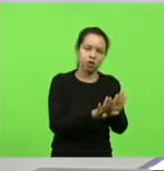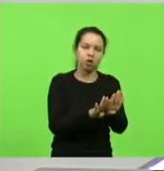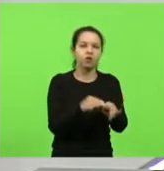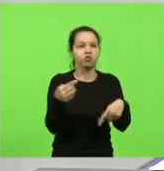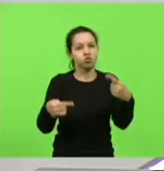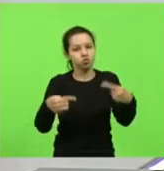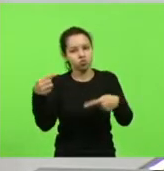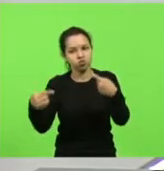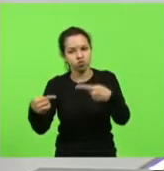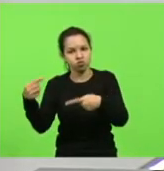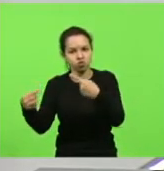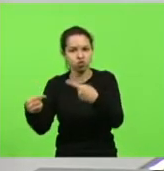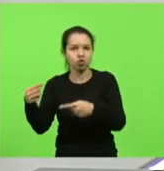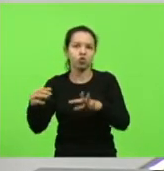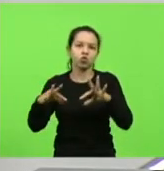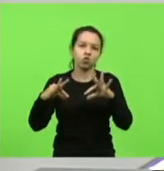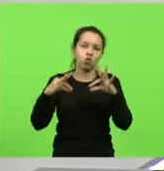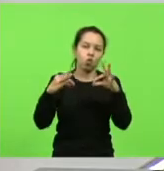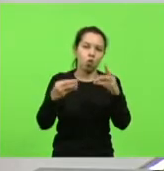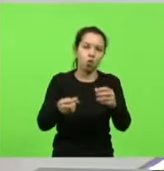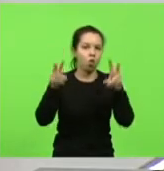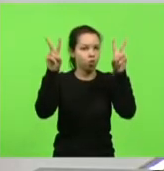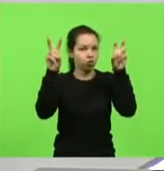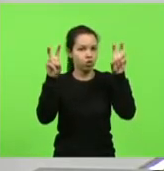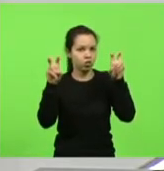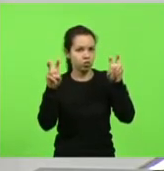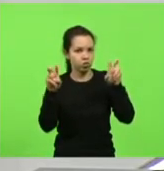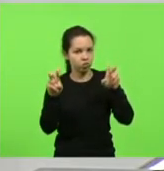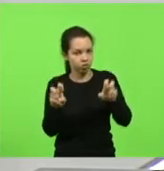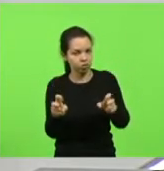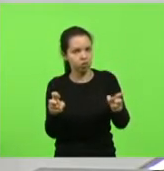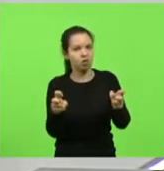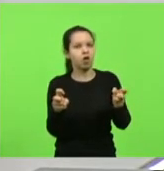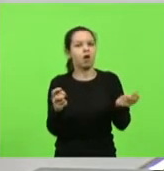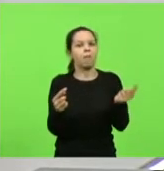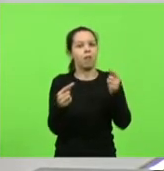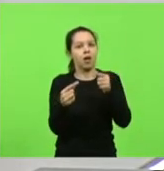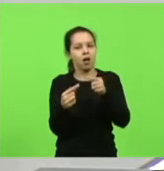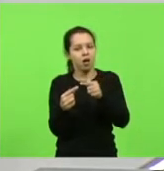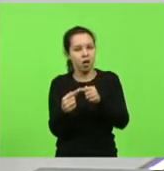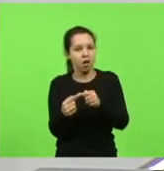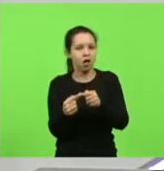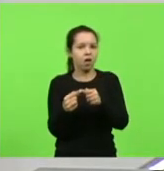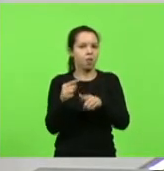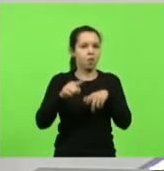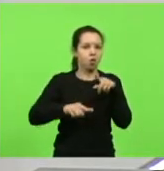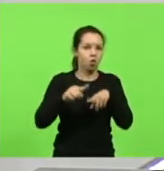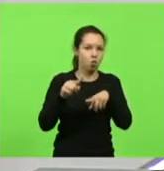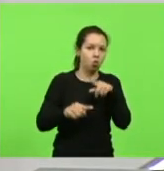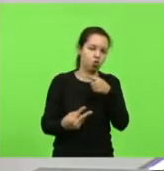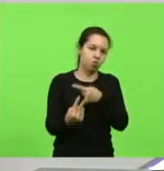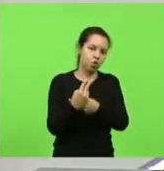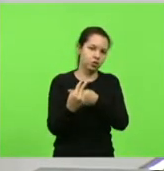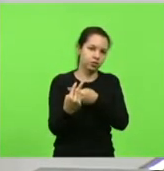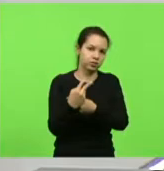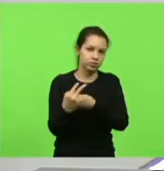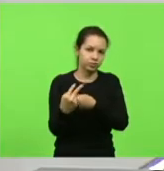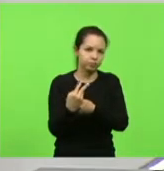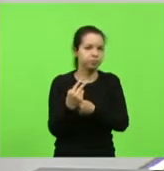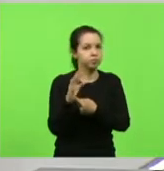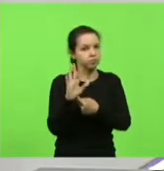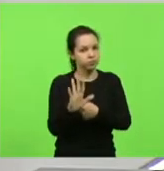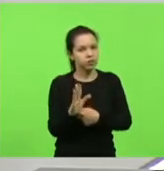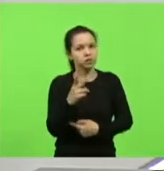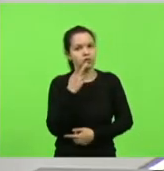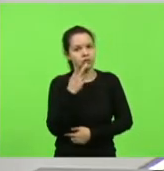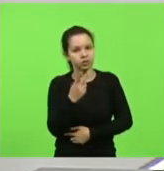discutindo todas as questões que envolvem os EPIs, os equipamentos de proteção. Mas eu confesso que